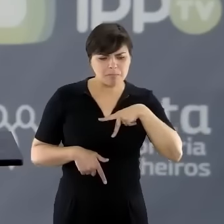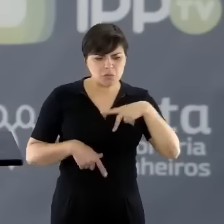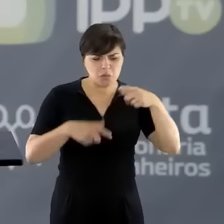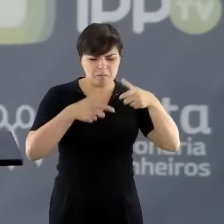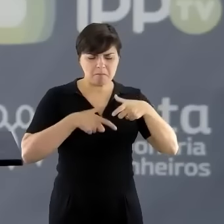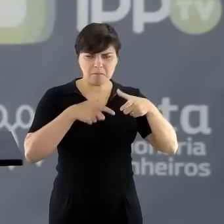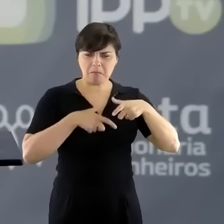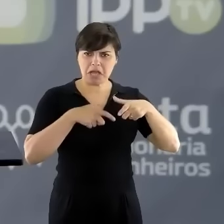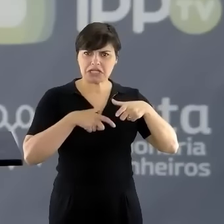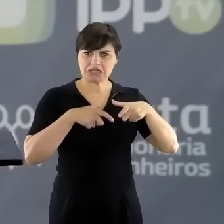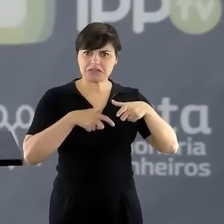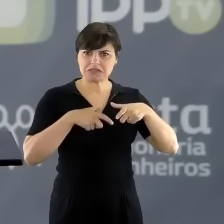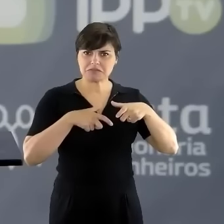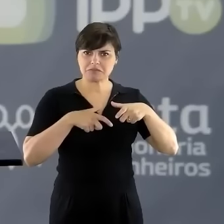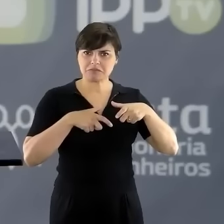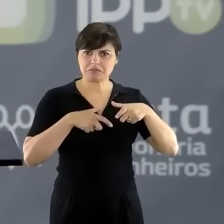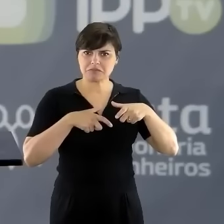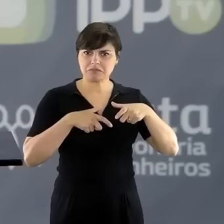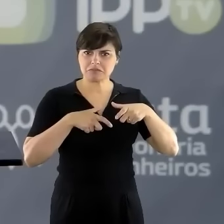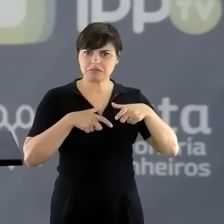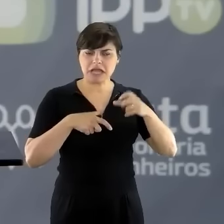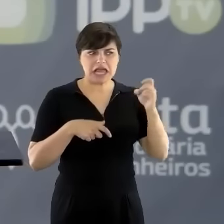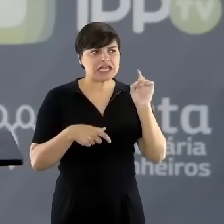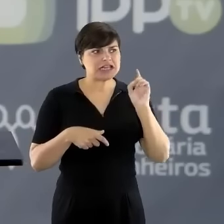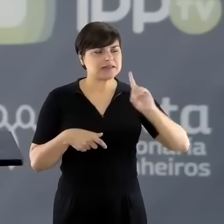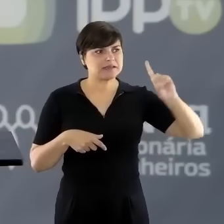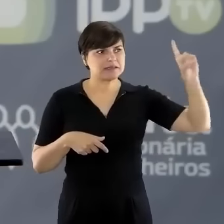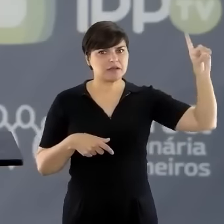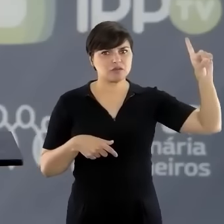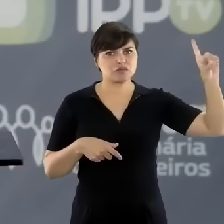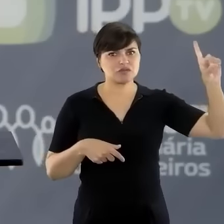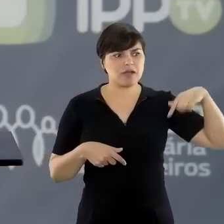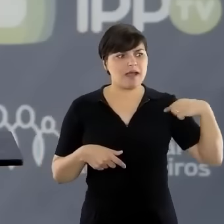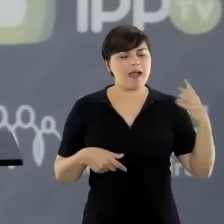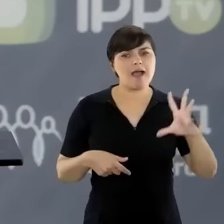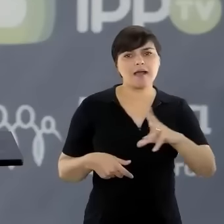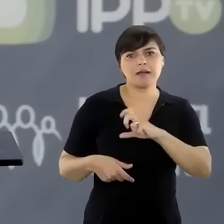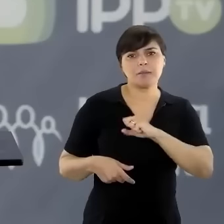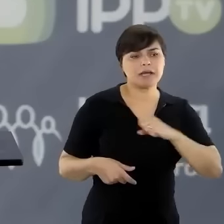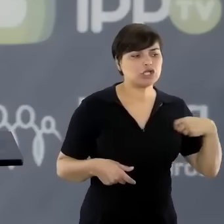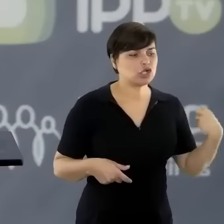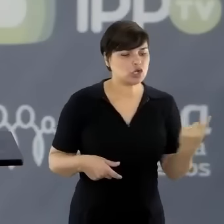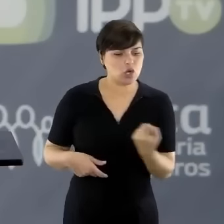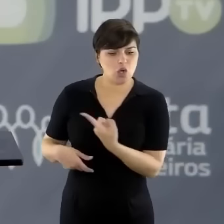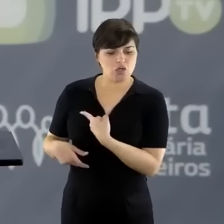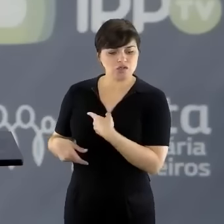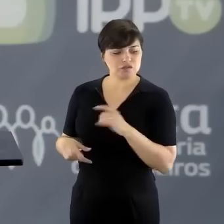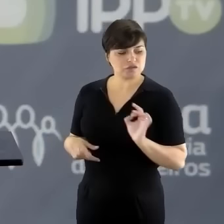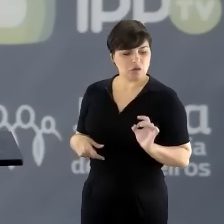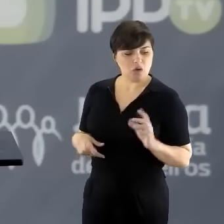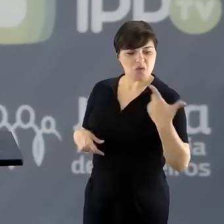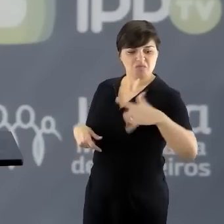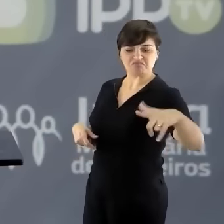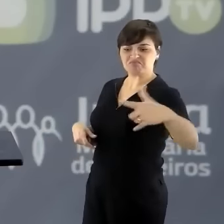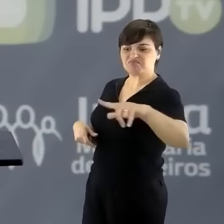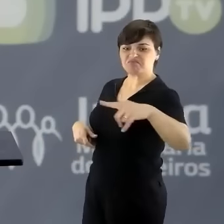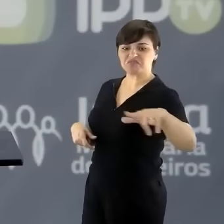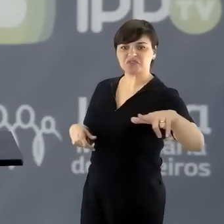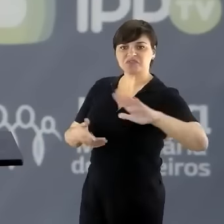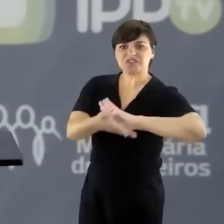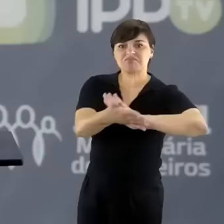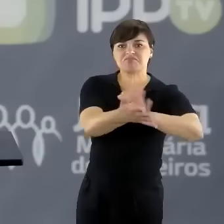exacerbado Deus nos ama que os outros pereçam Por que que ele tá